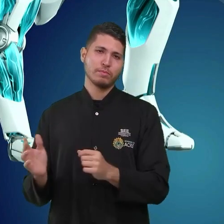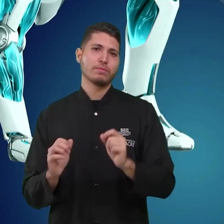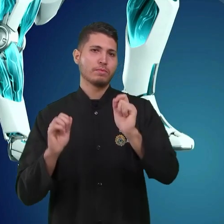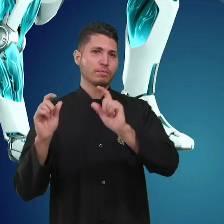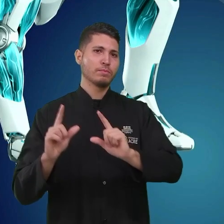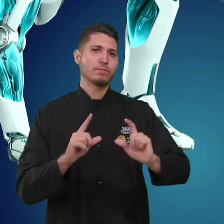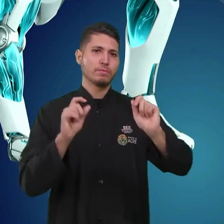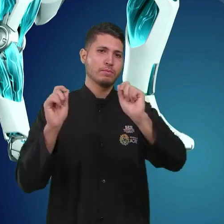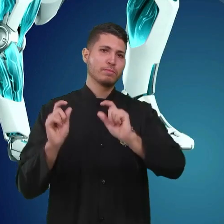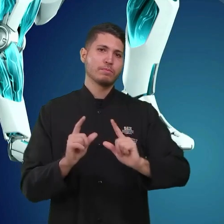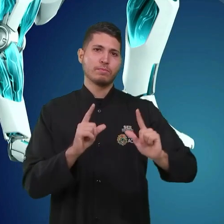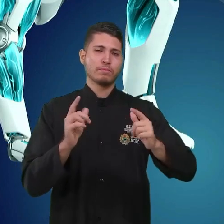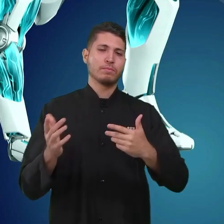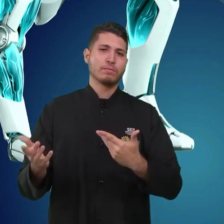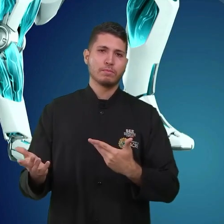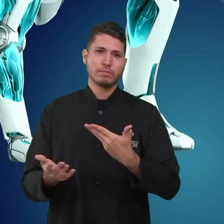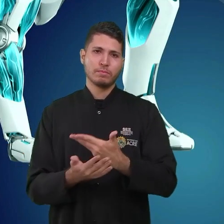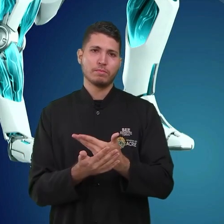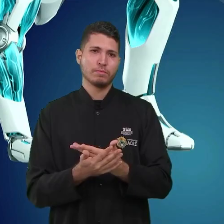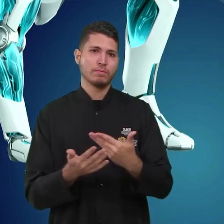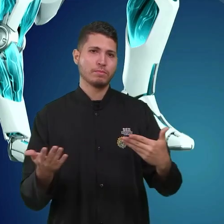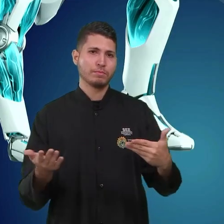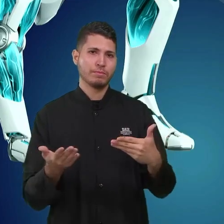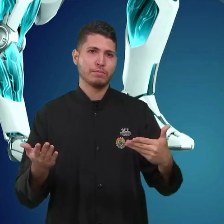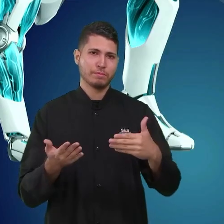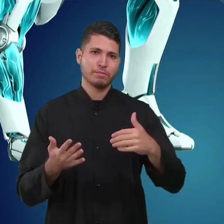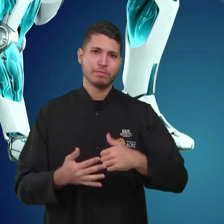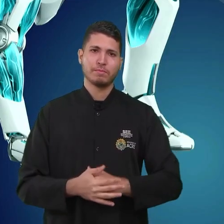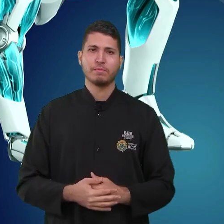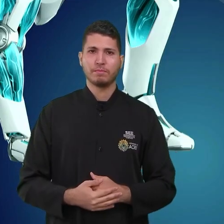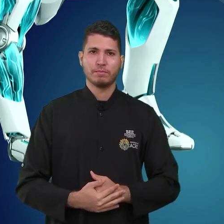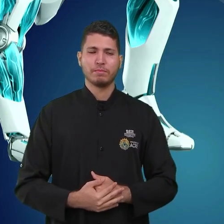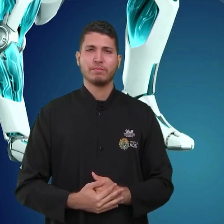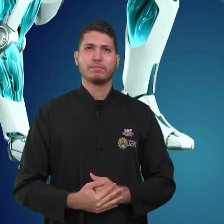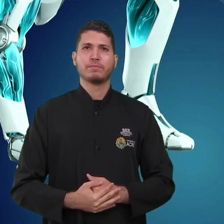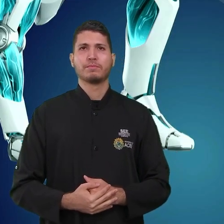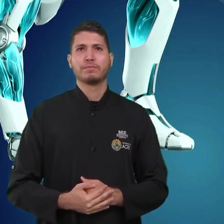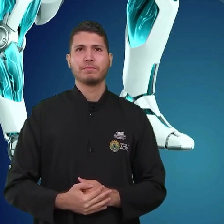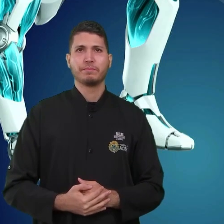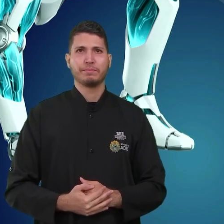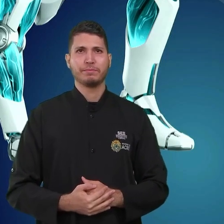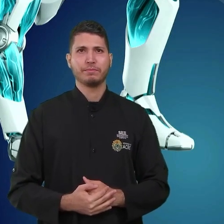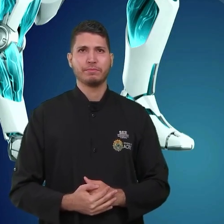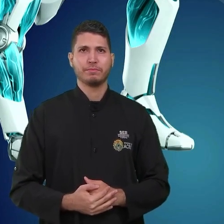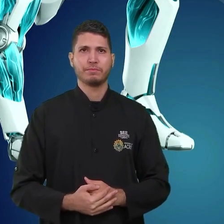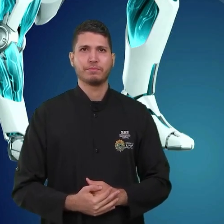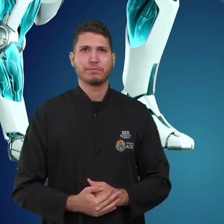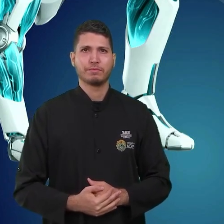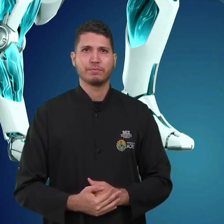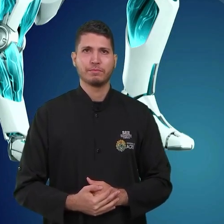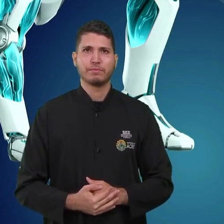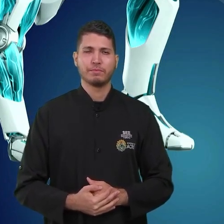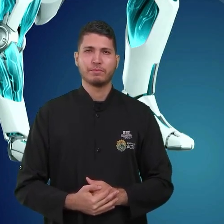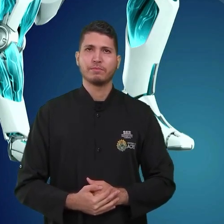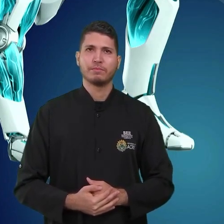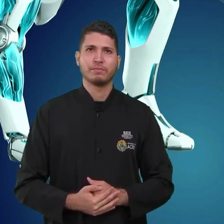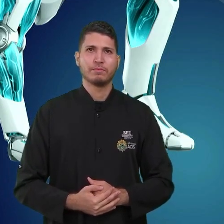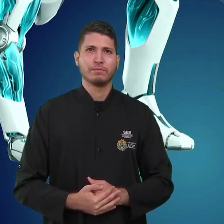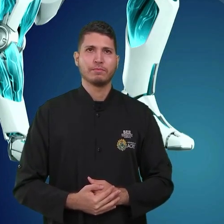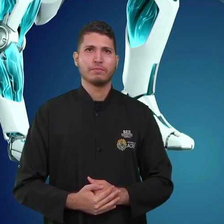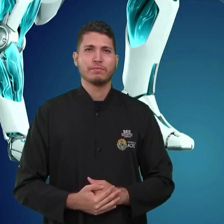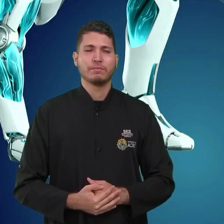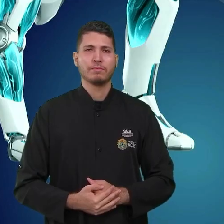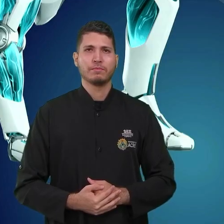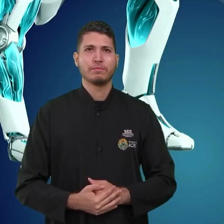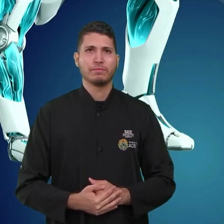isso, ao alto poder tecnológico que é concentrado nesses países,